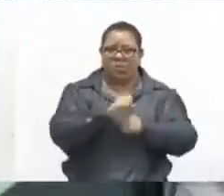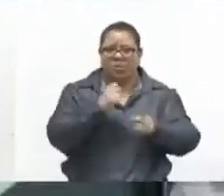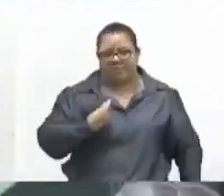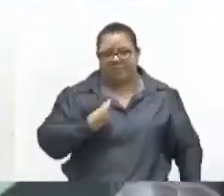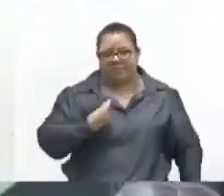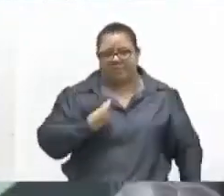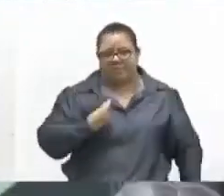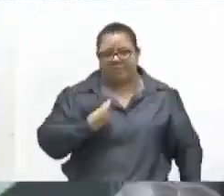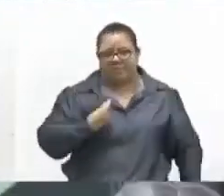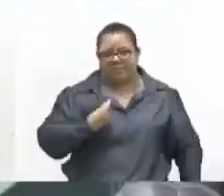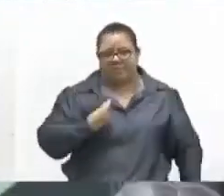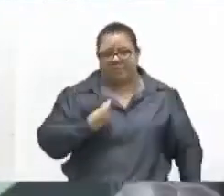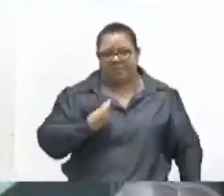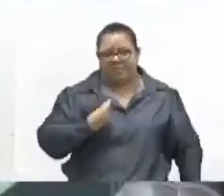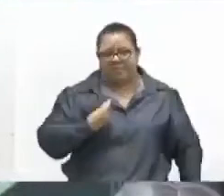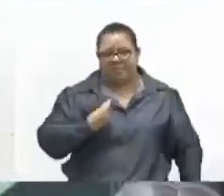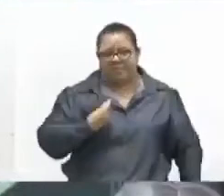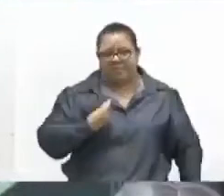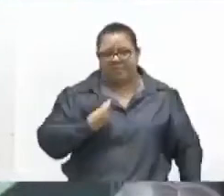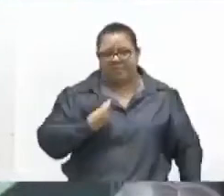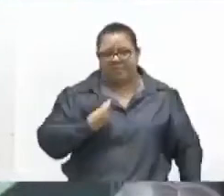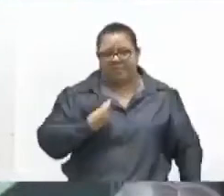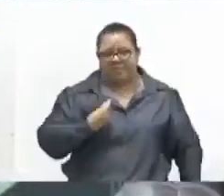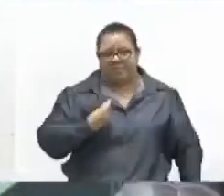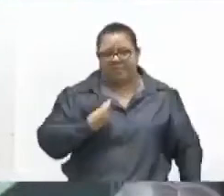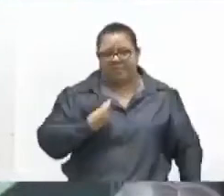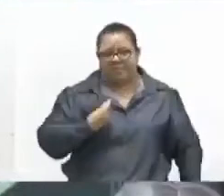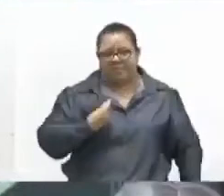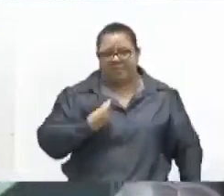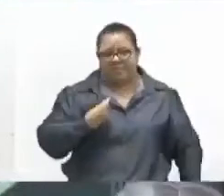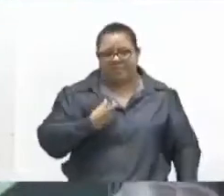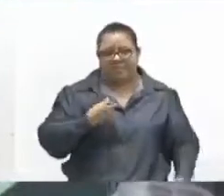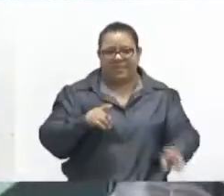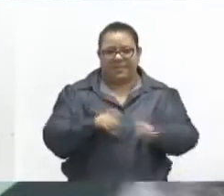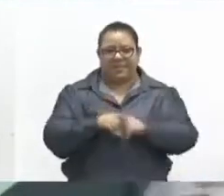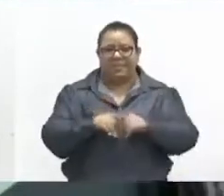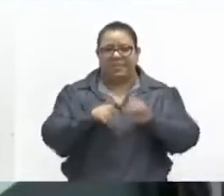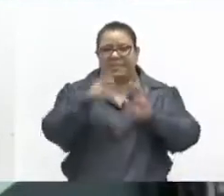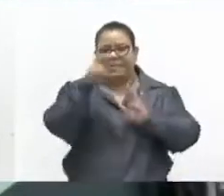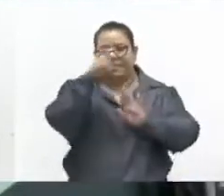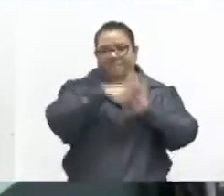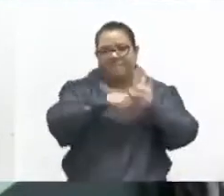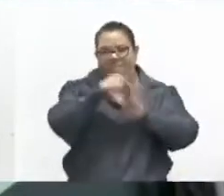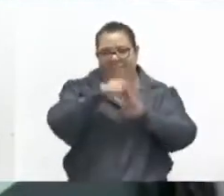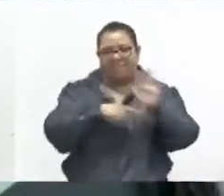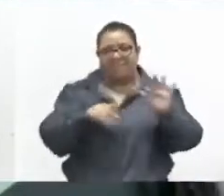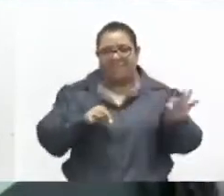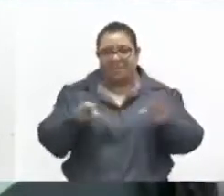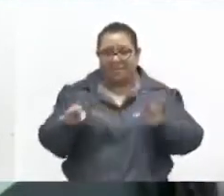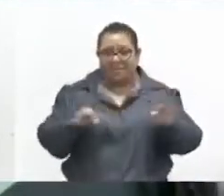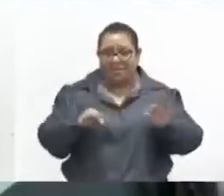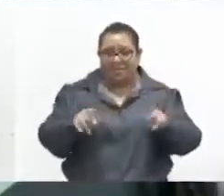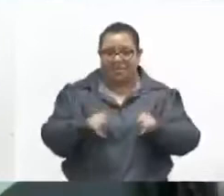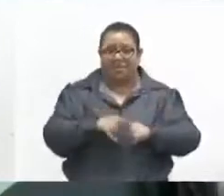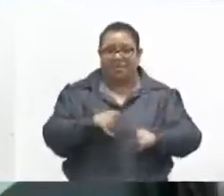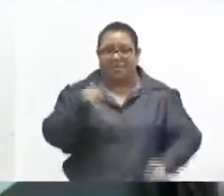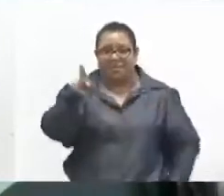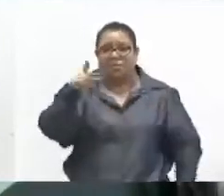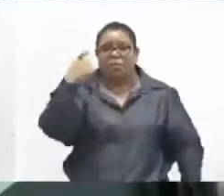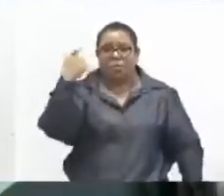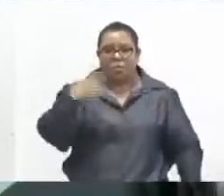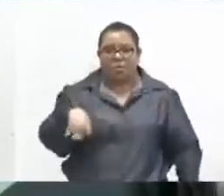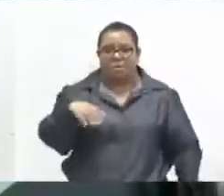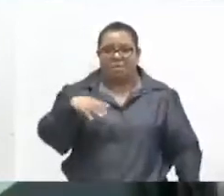acadêmico e a qualidade de vida, né? Ela se inspira também no Plano Estadual de Assistência Estudantil da Bahia, que é um estado que